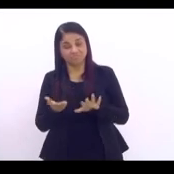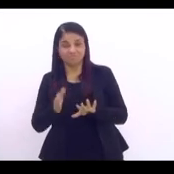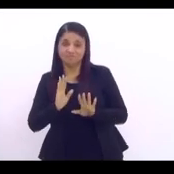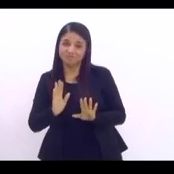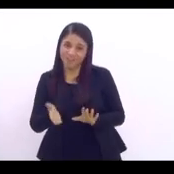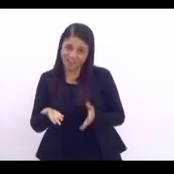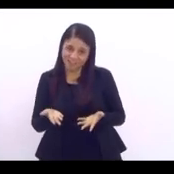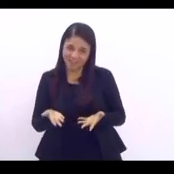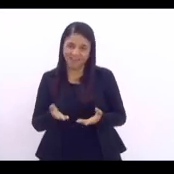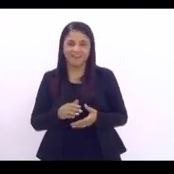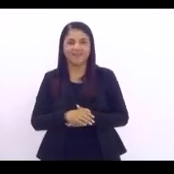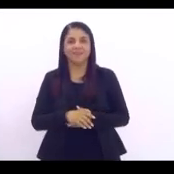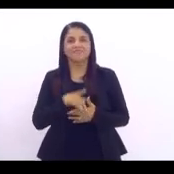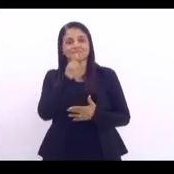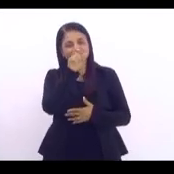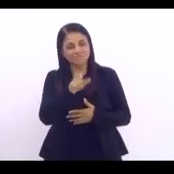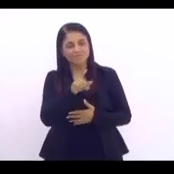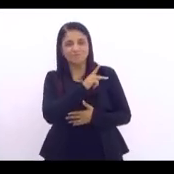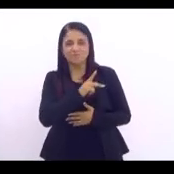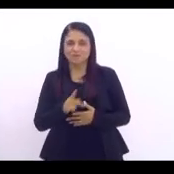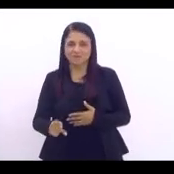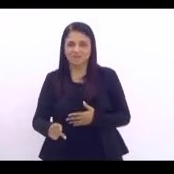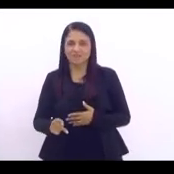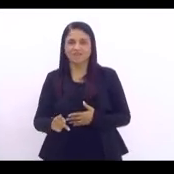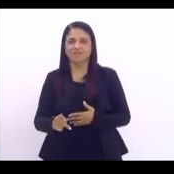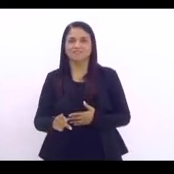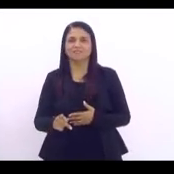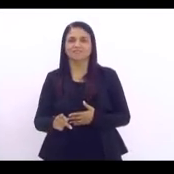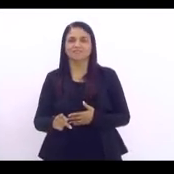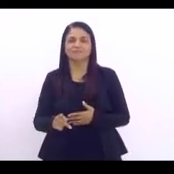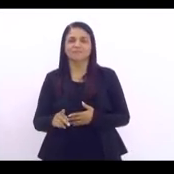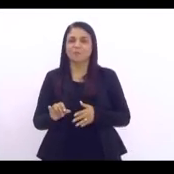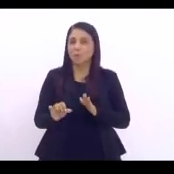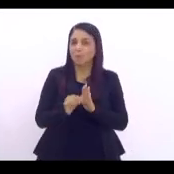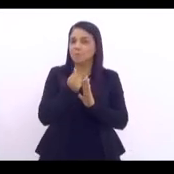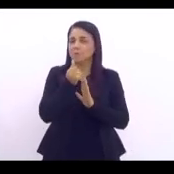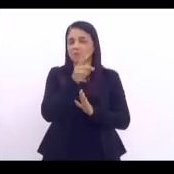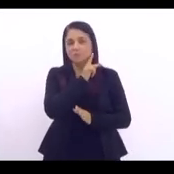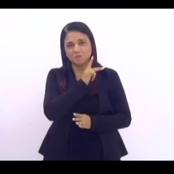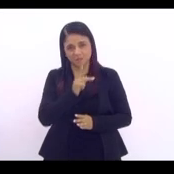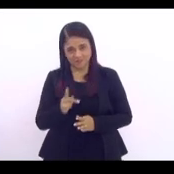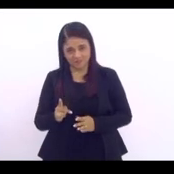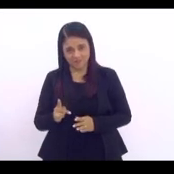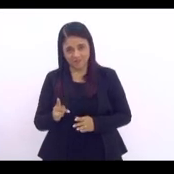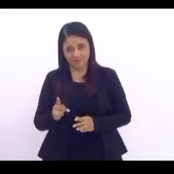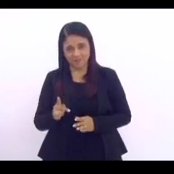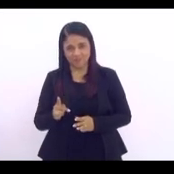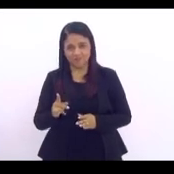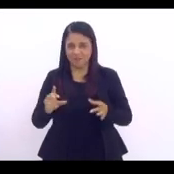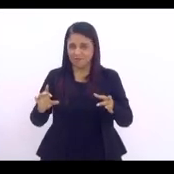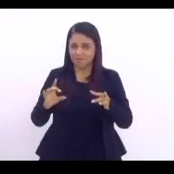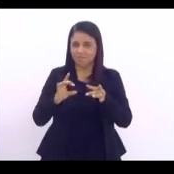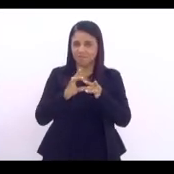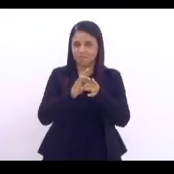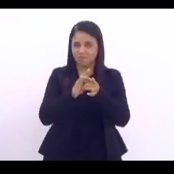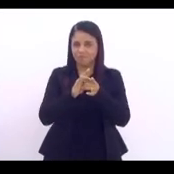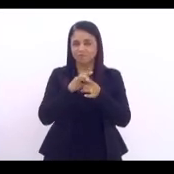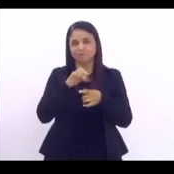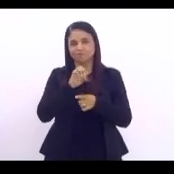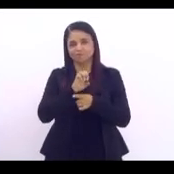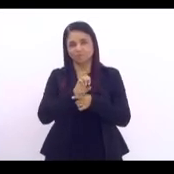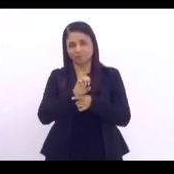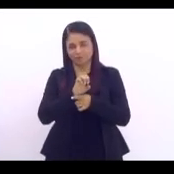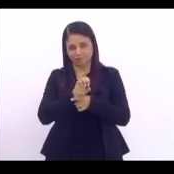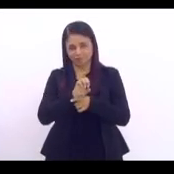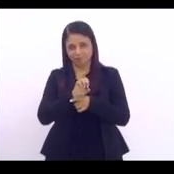presidente, e ele que foi presidente, o primeiro presidente na fusão dos estados, que o senhor também tenha o